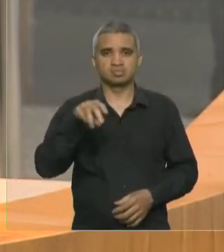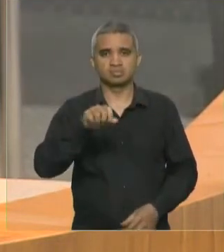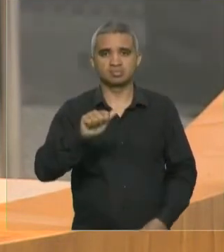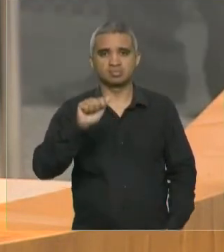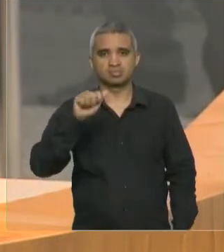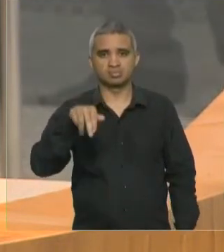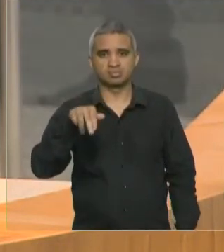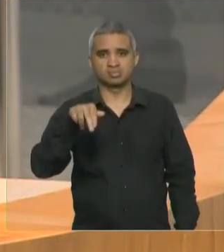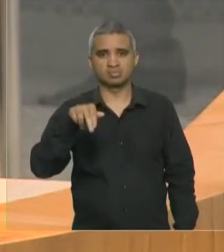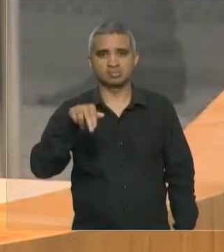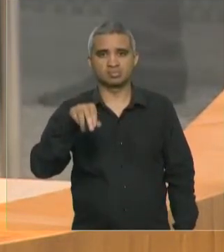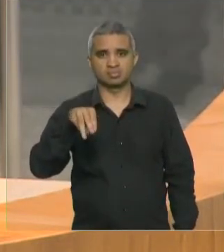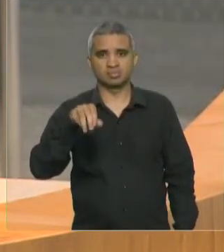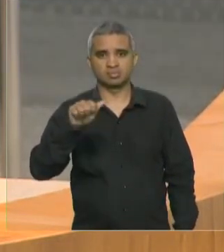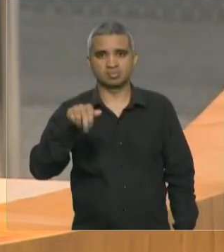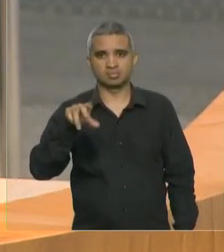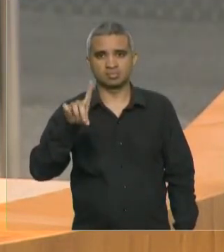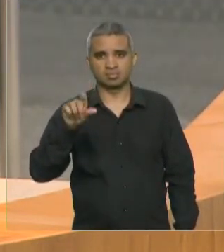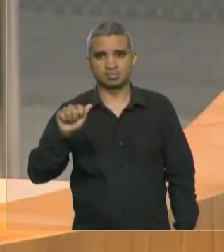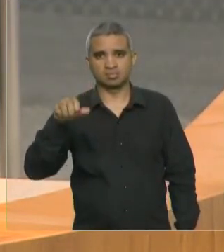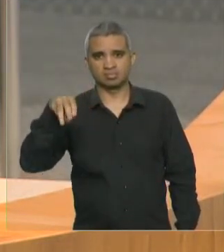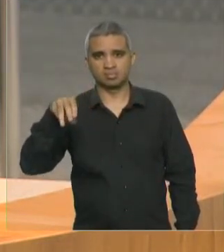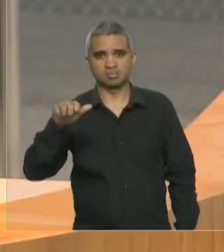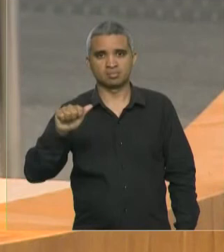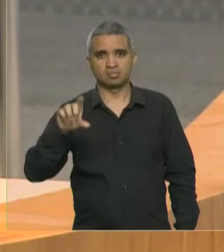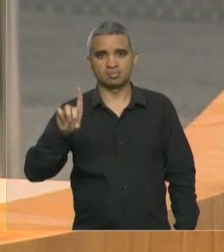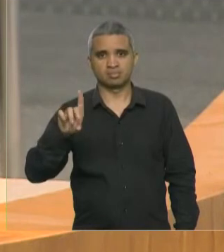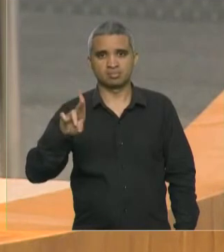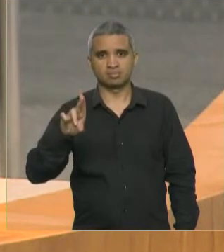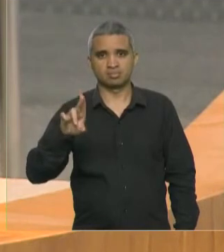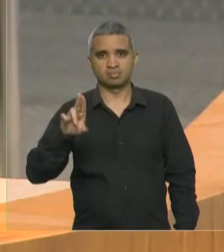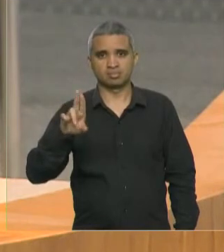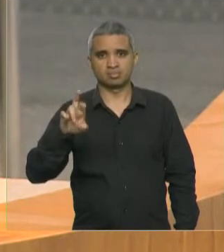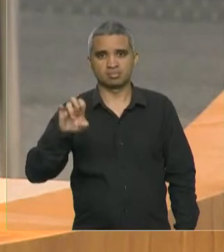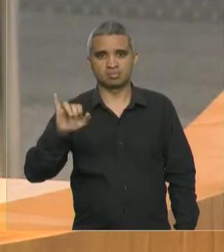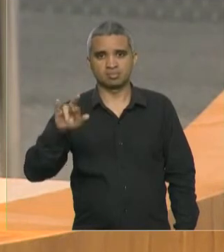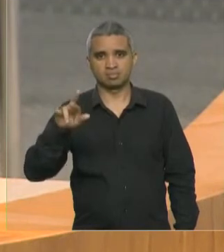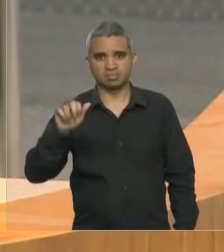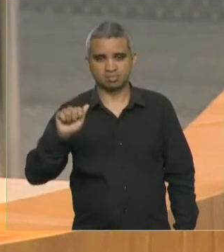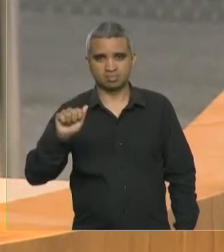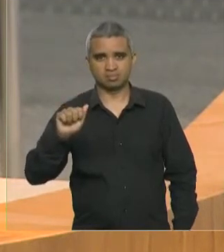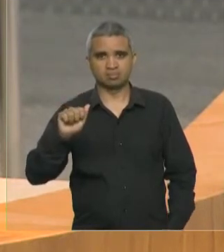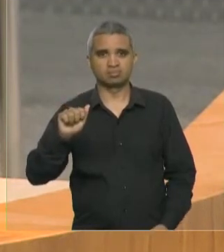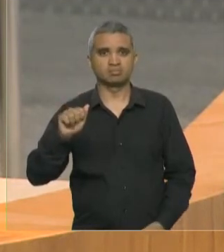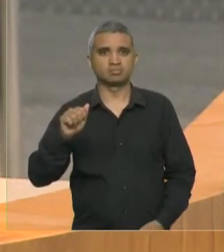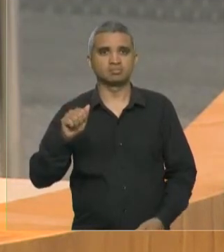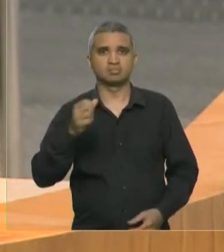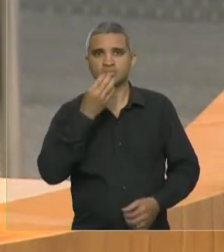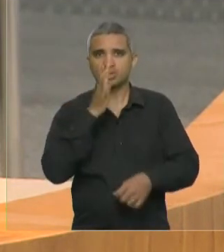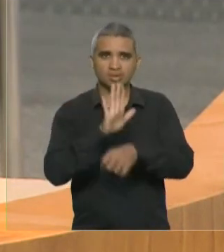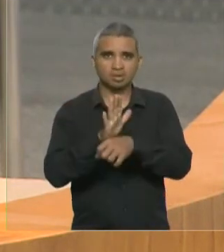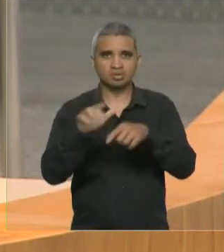acompanhando aqui essa sessão. Muito nos alegra em receber a sua presença, professora. Muito obrigado e boa tarde de trabalho a todos.